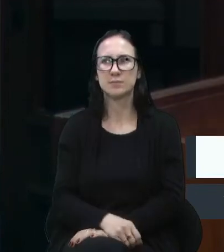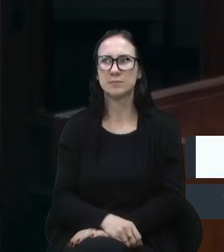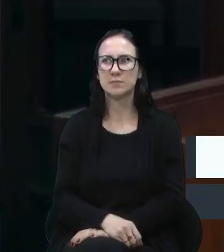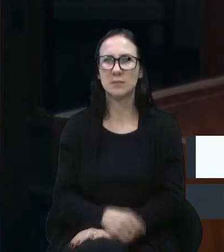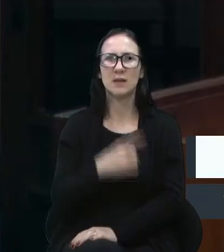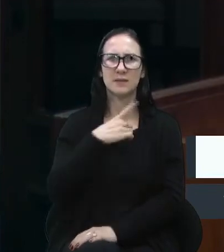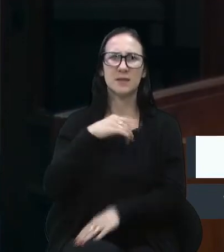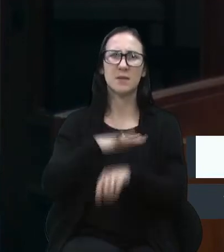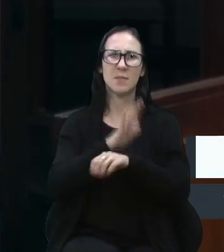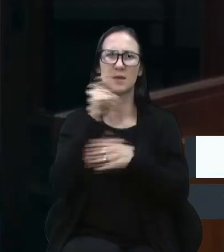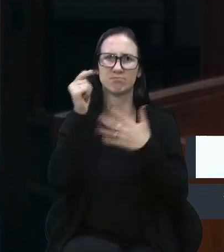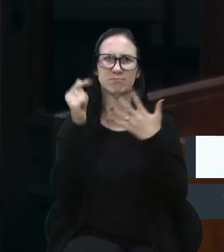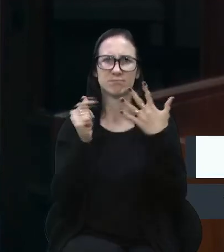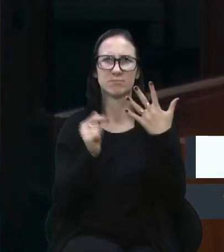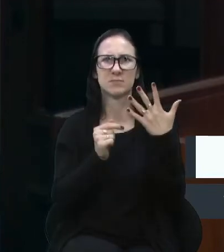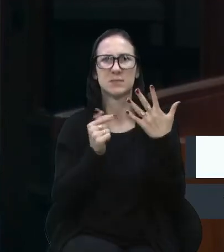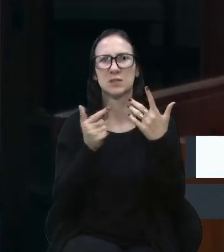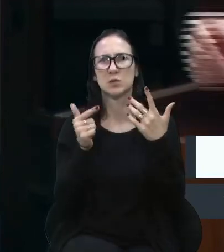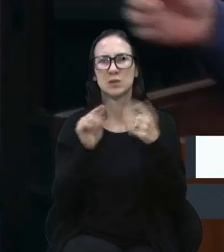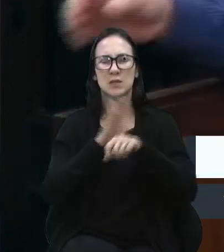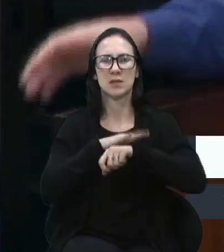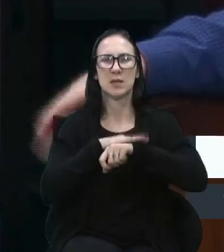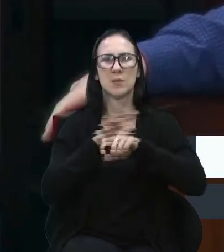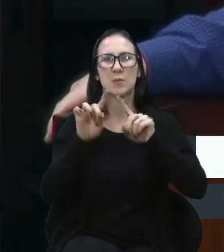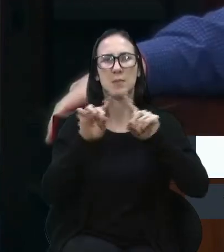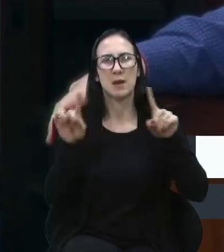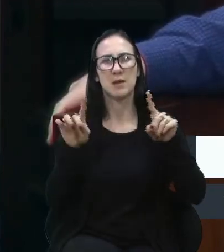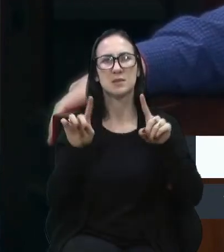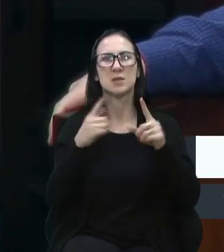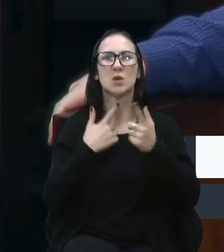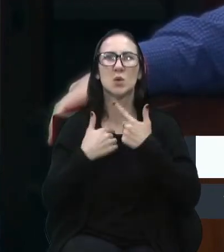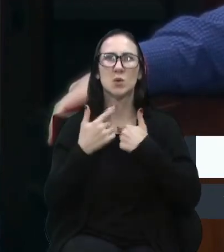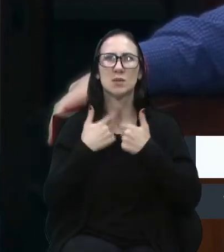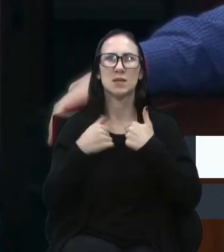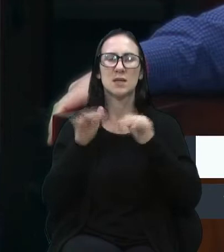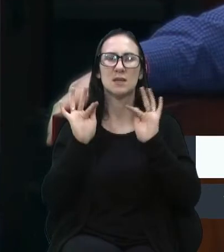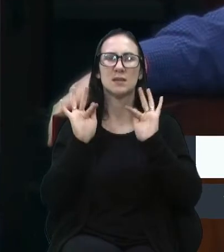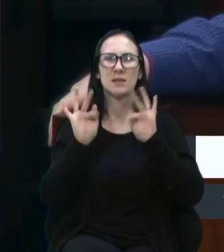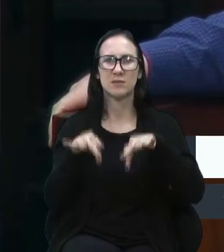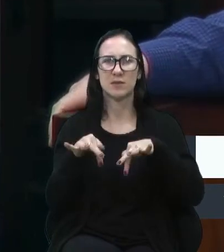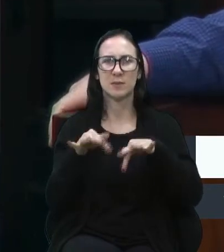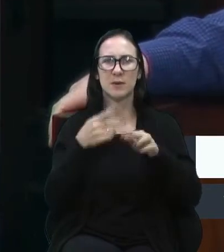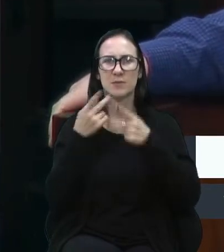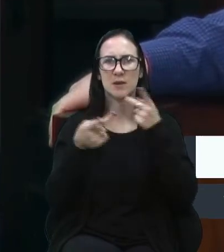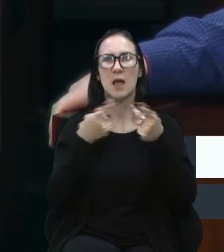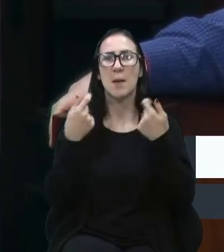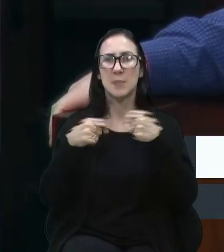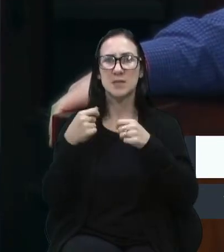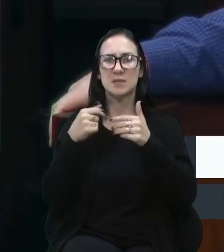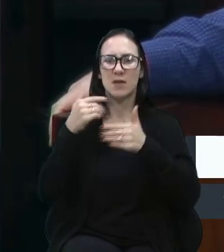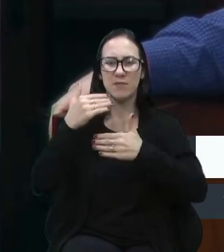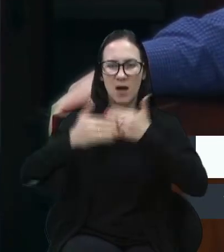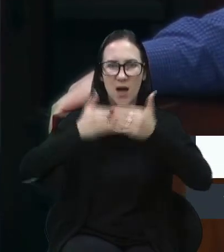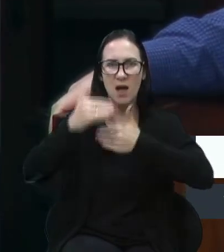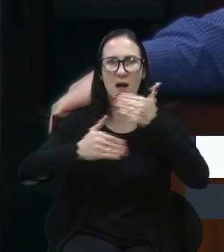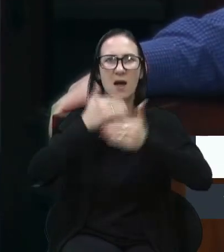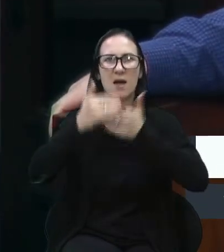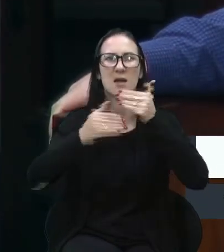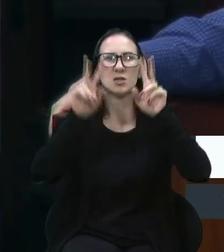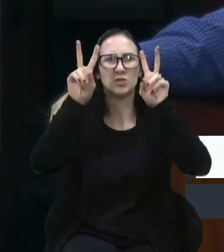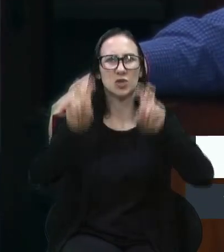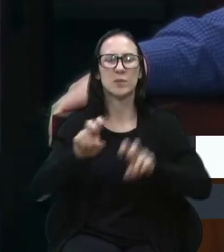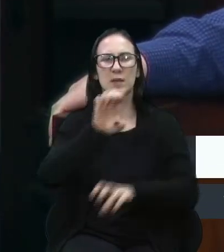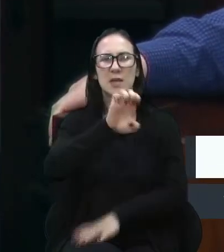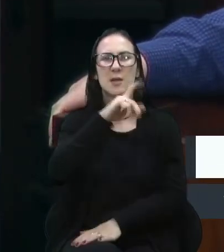para falar, não teremos tempo, mas gostaria de encerrar dizendo que nós precisamos avançar sim na questão das